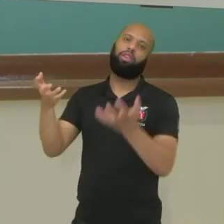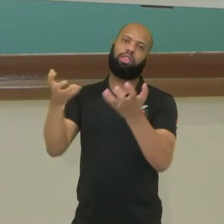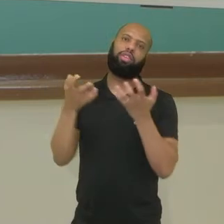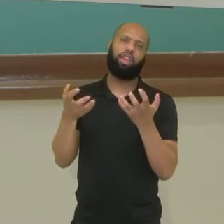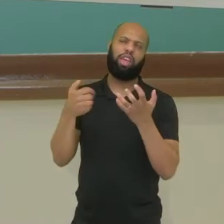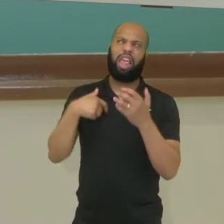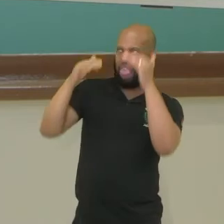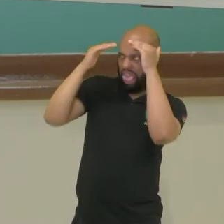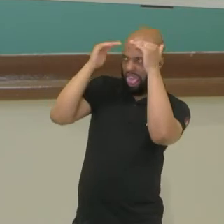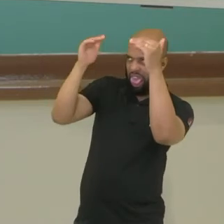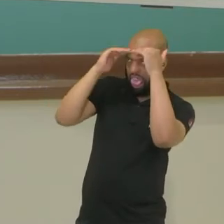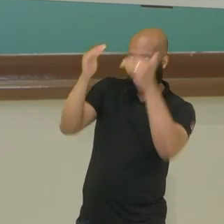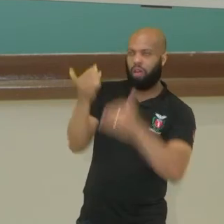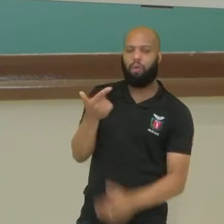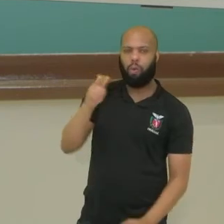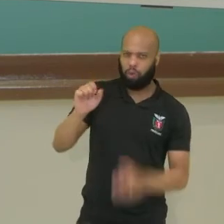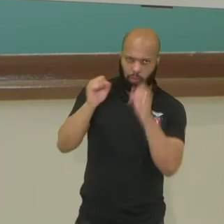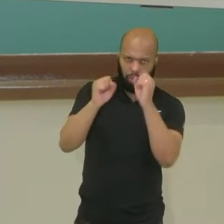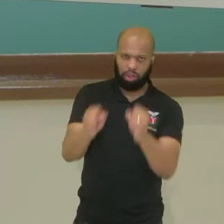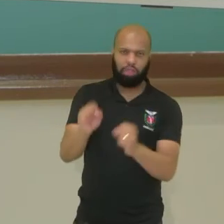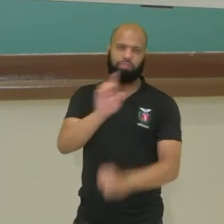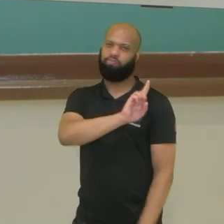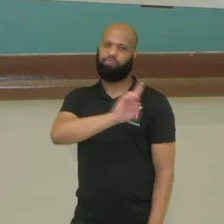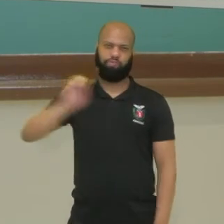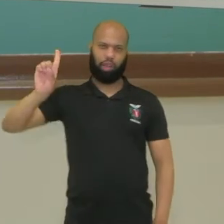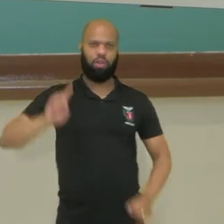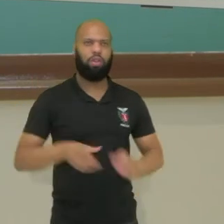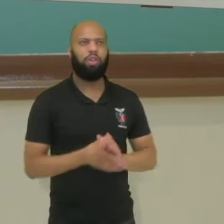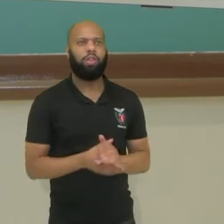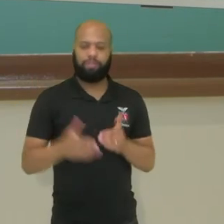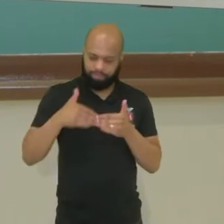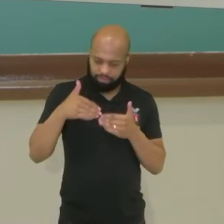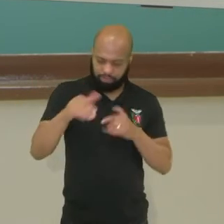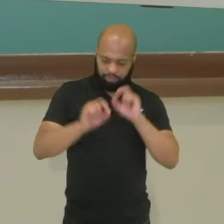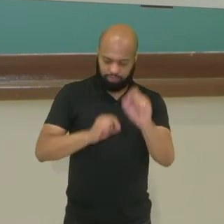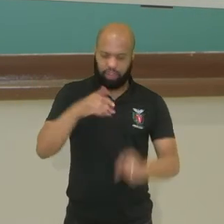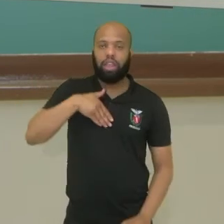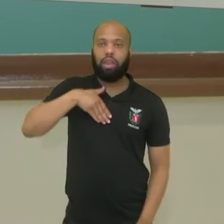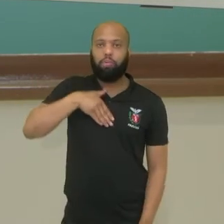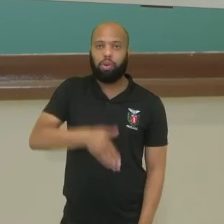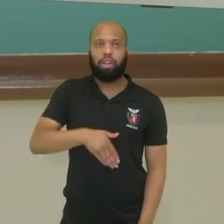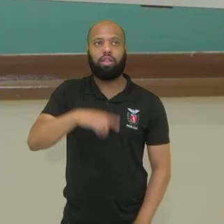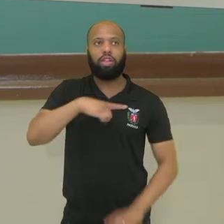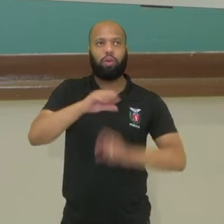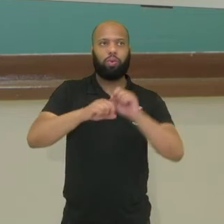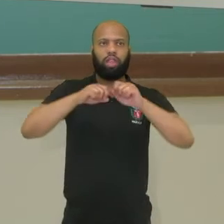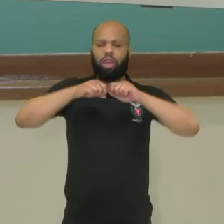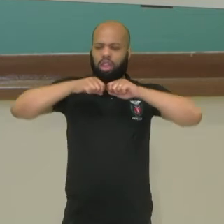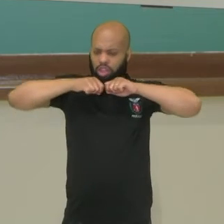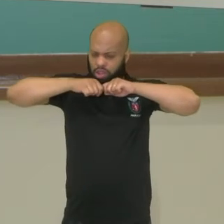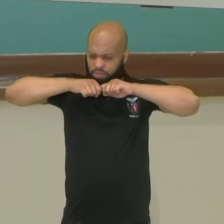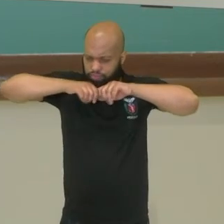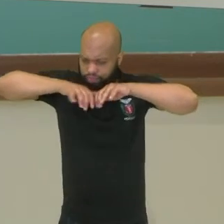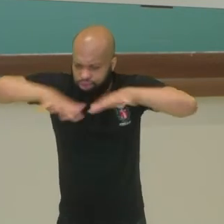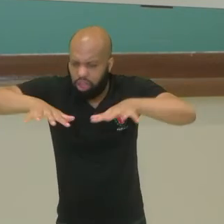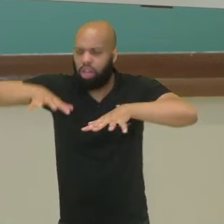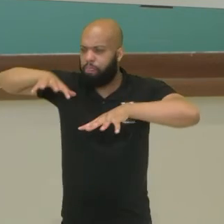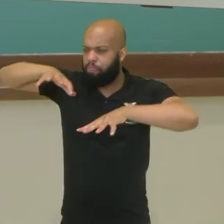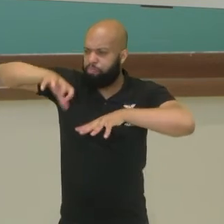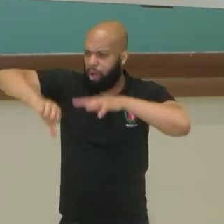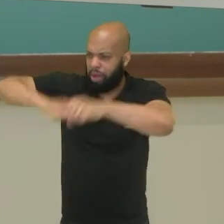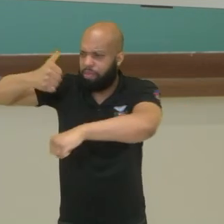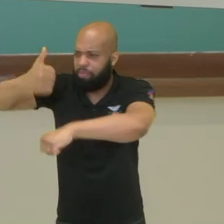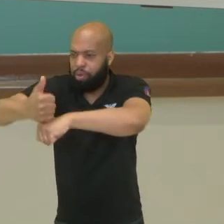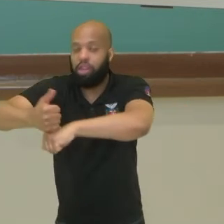se submeter a poder algum. E a partir disso, Napoleão então vai ter o seu expansionismo, né? Por terra,